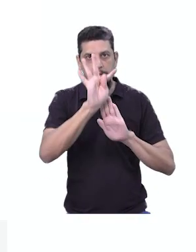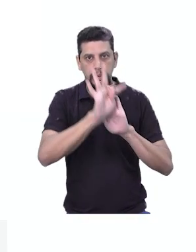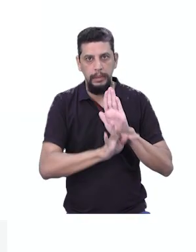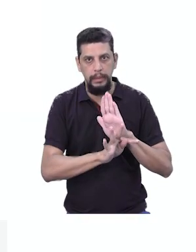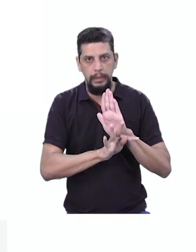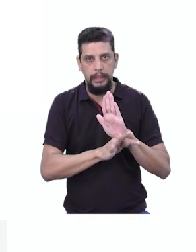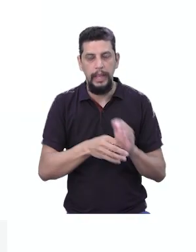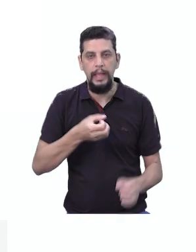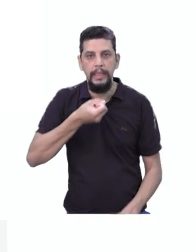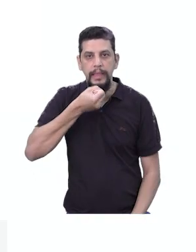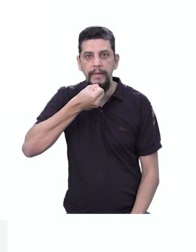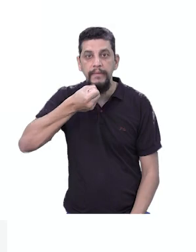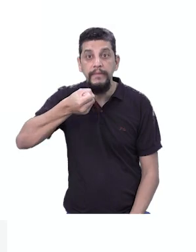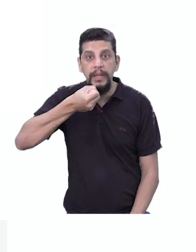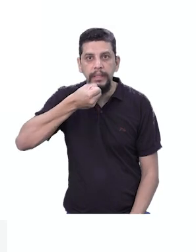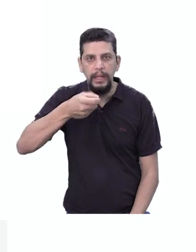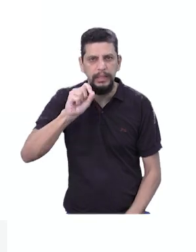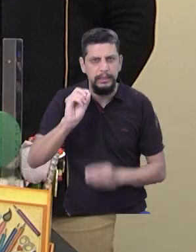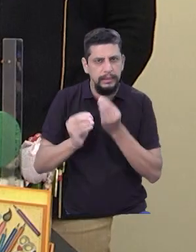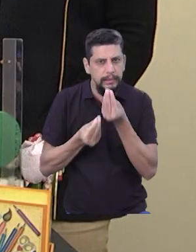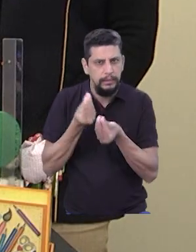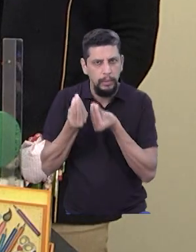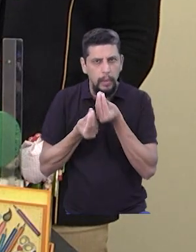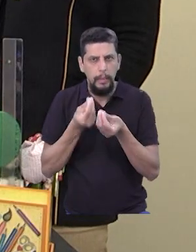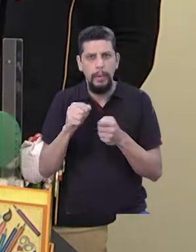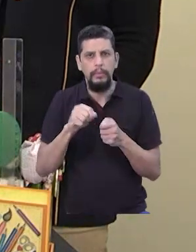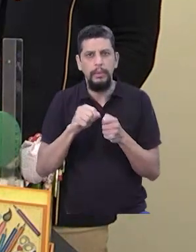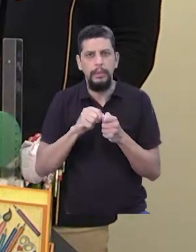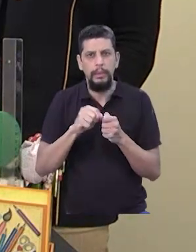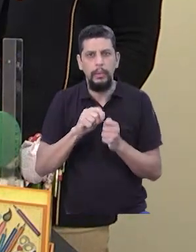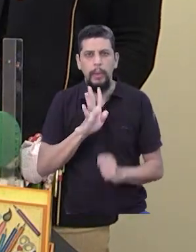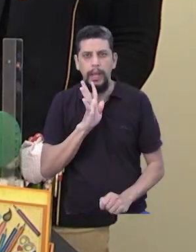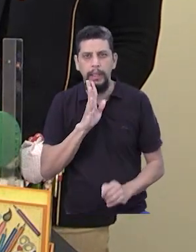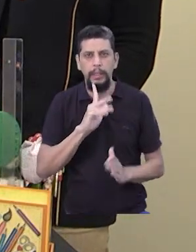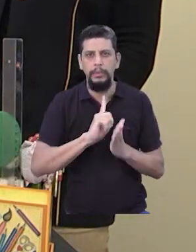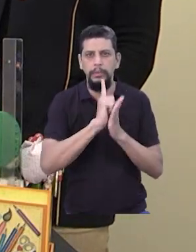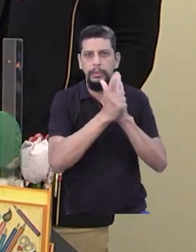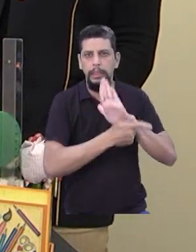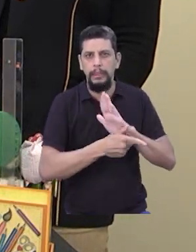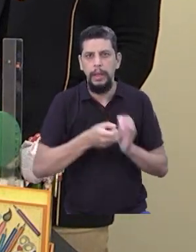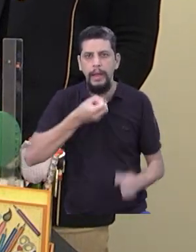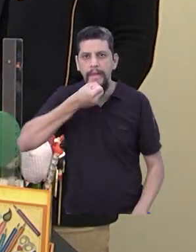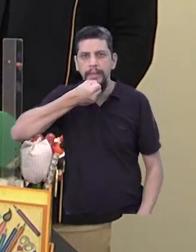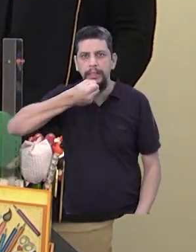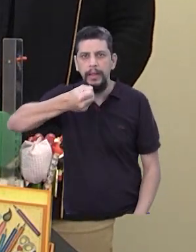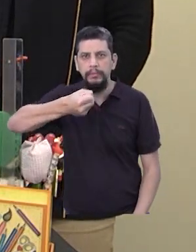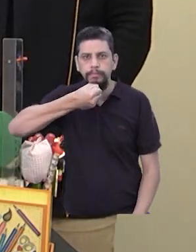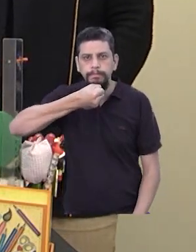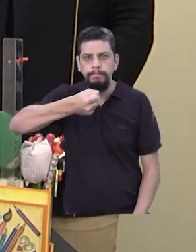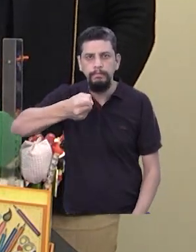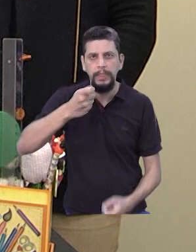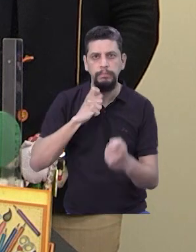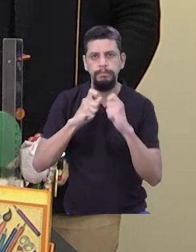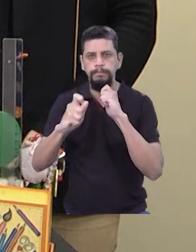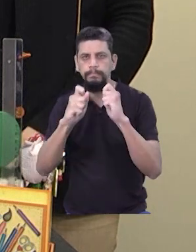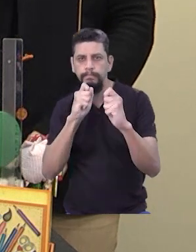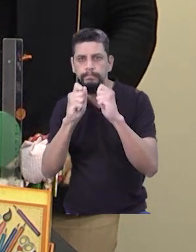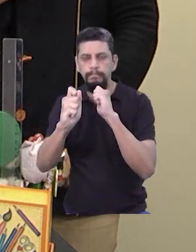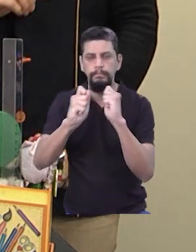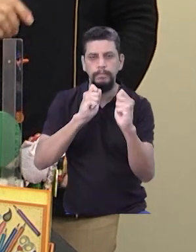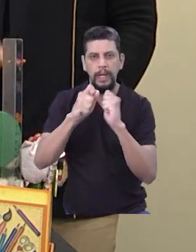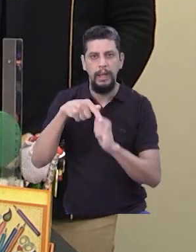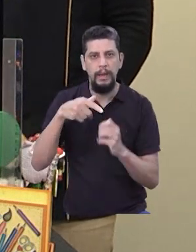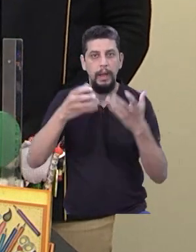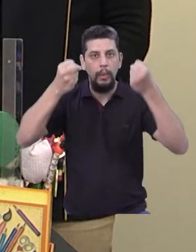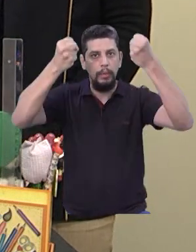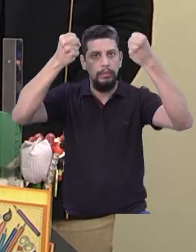o gênero entrevista. Entrevista. Você sabe como é que é a entrevista? Conhece o gênero entrevista? Se você me explicar, eu vou lembrar. Uhum. Eu vou explicar para você e vou